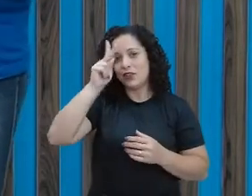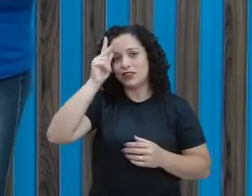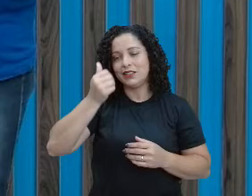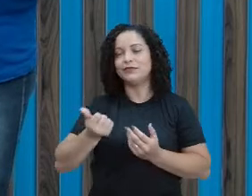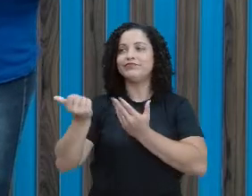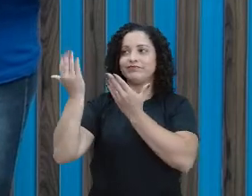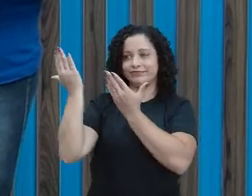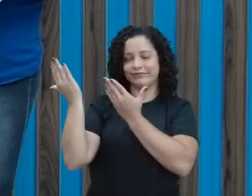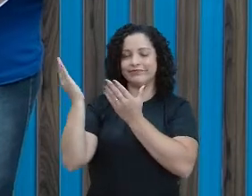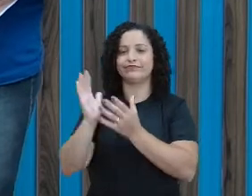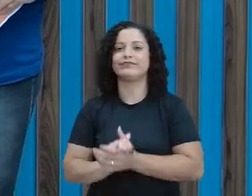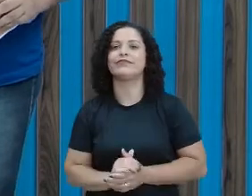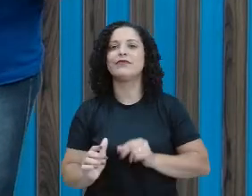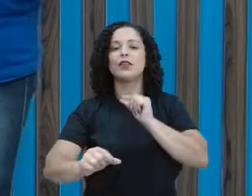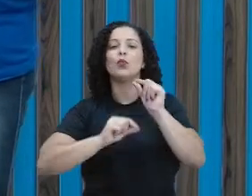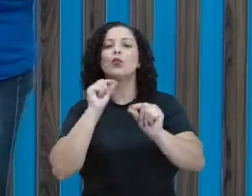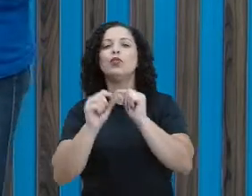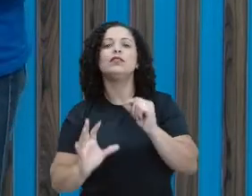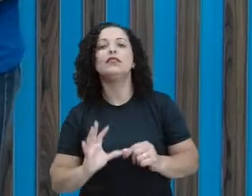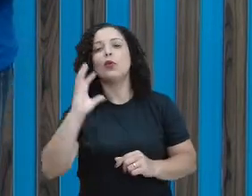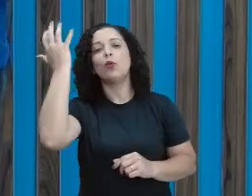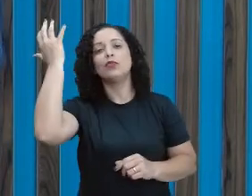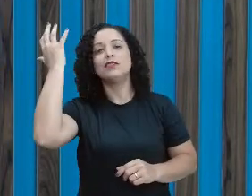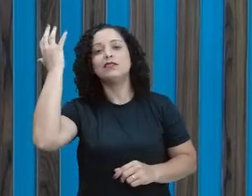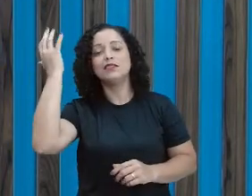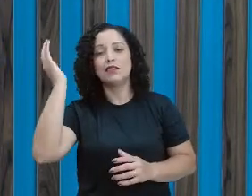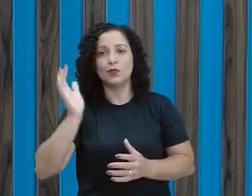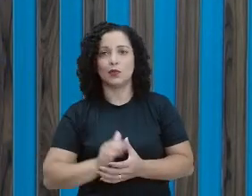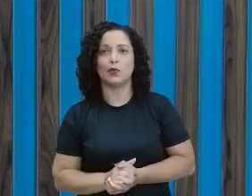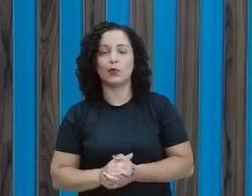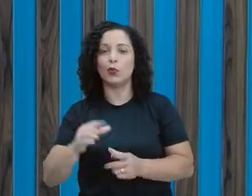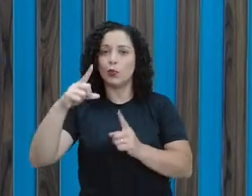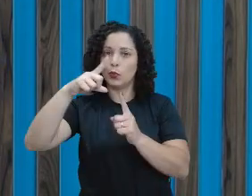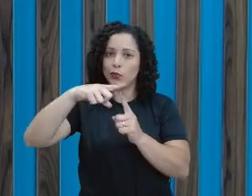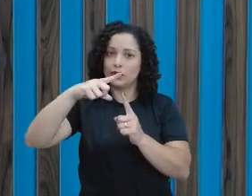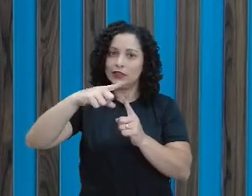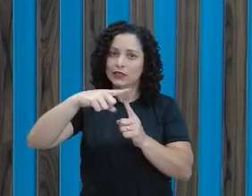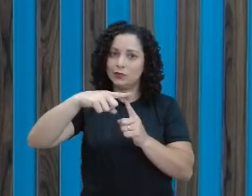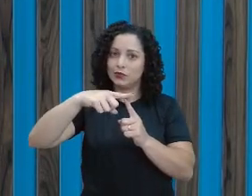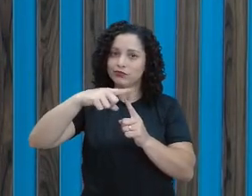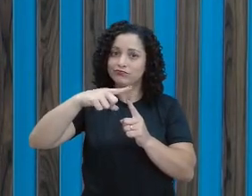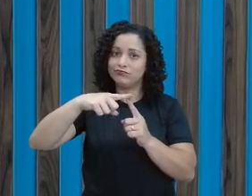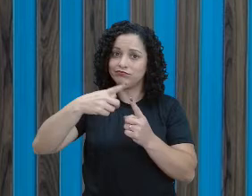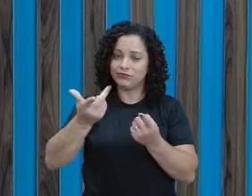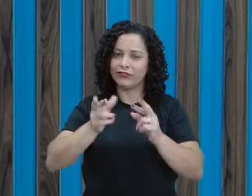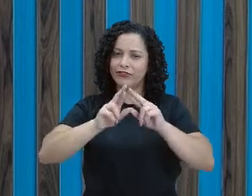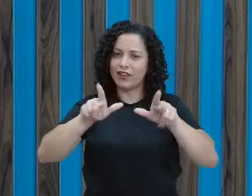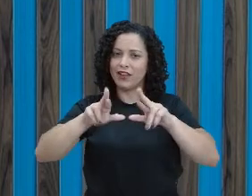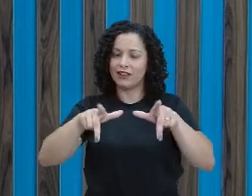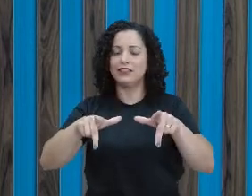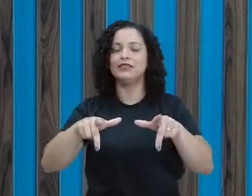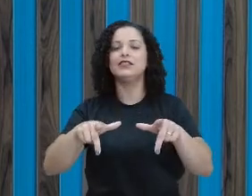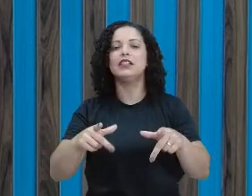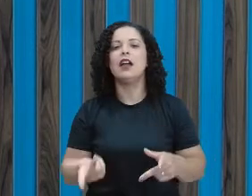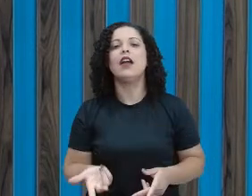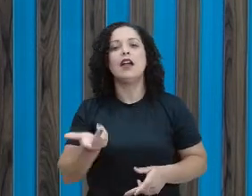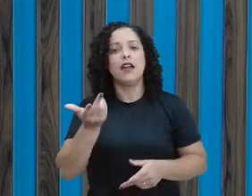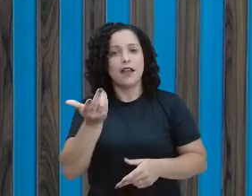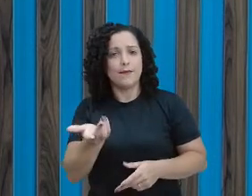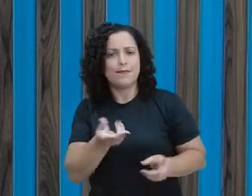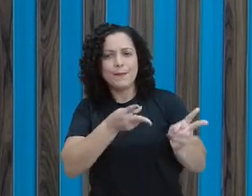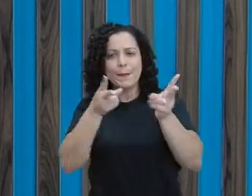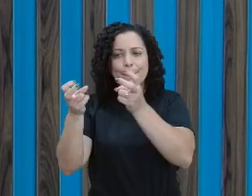mariposa. Então o que é que aconteceu aí? A espécie, ela ficou bem favorável, né, em relação